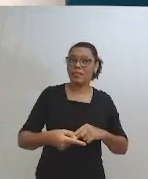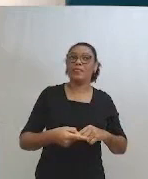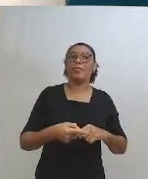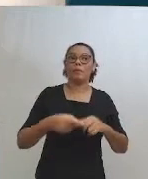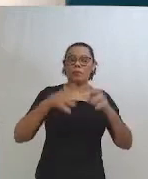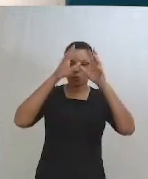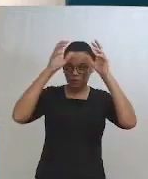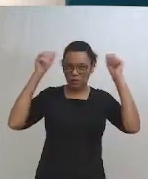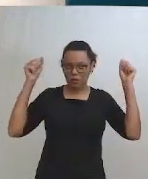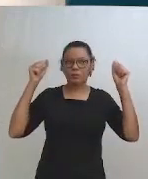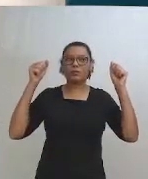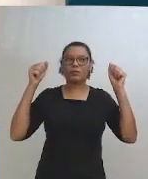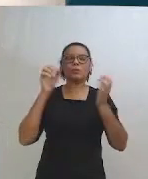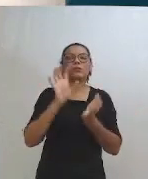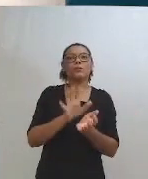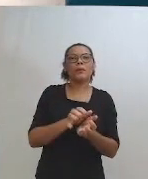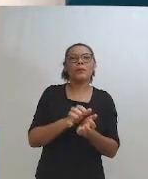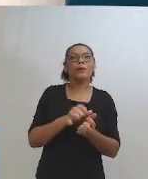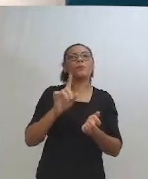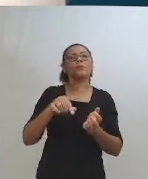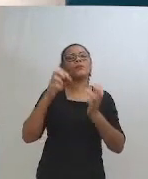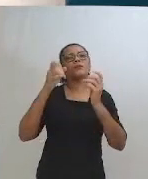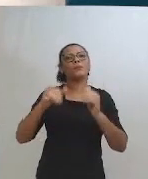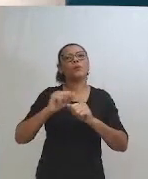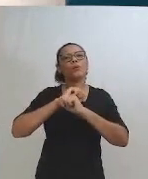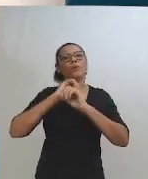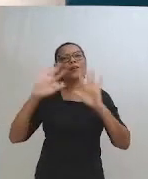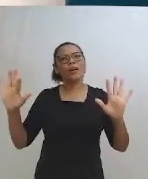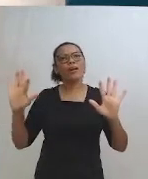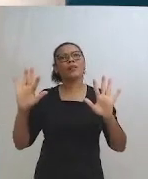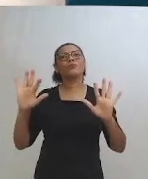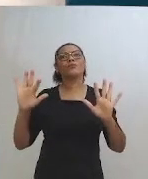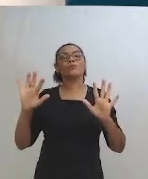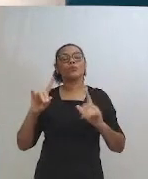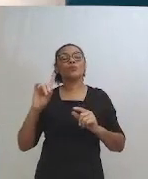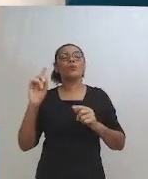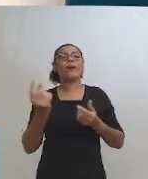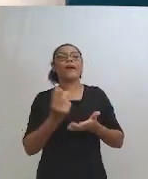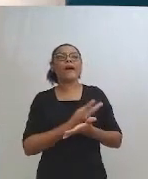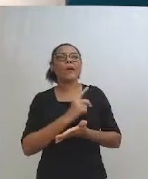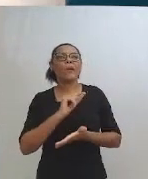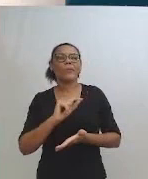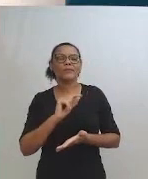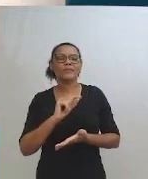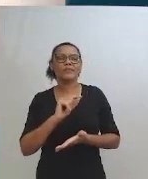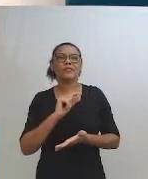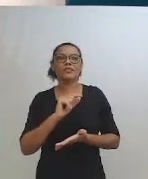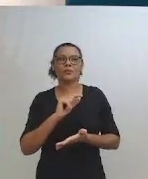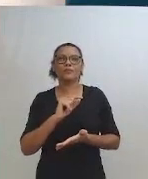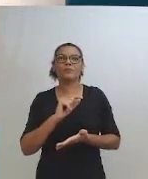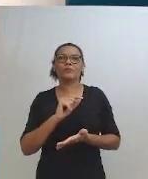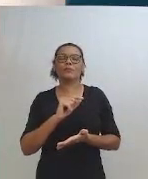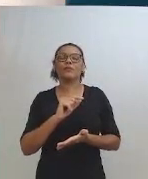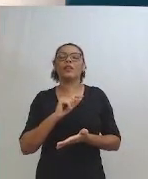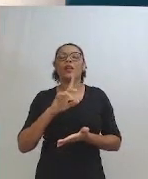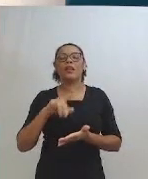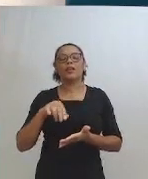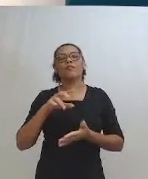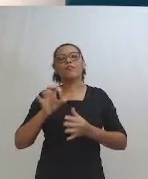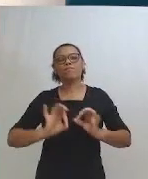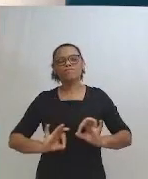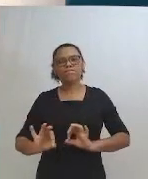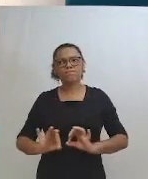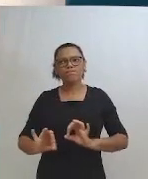muito claro as condições desse homicídio, que foi praticado, tudo leva a crer, por ciúme de Cleocy,